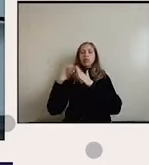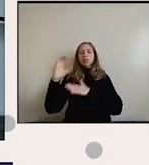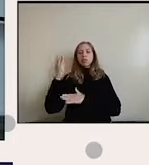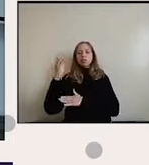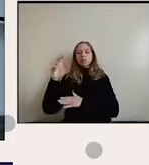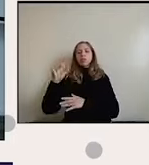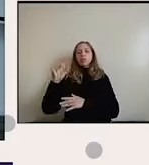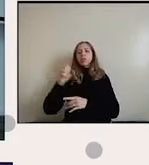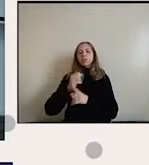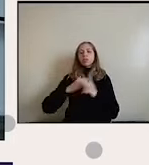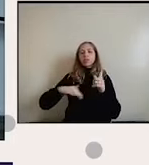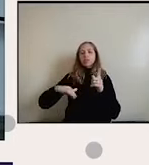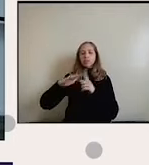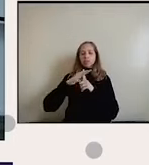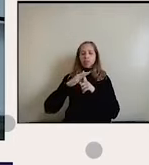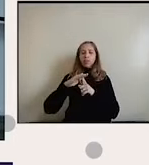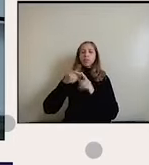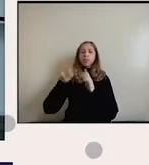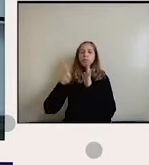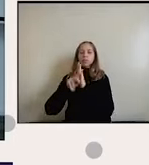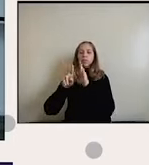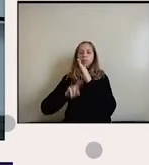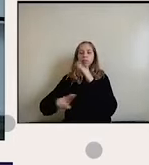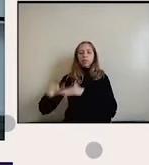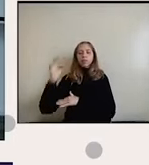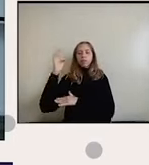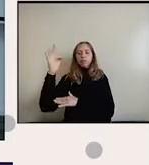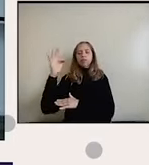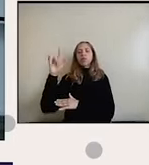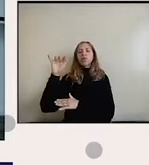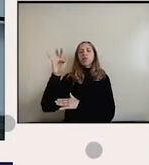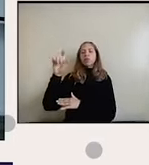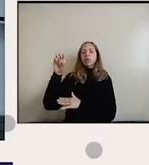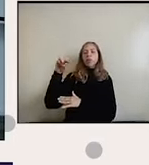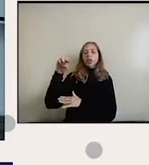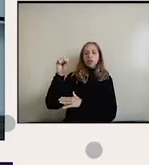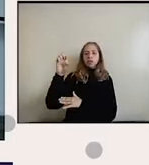Federal Fluminense. Bruno, por favor.